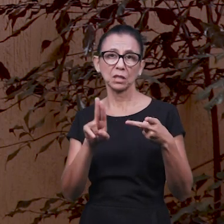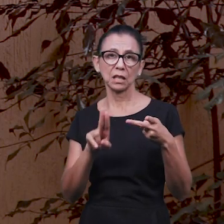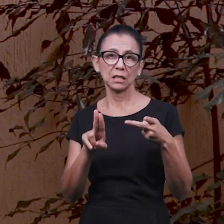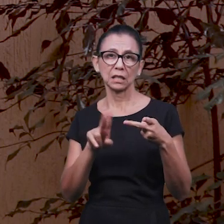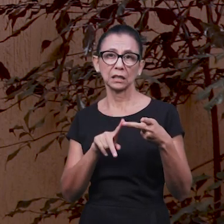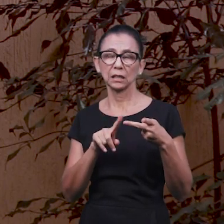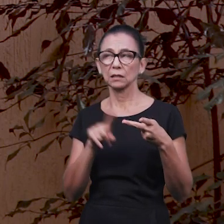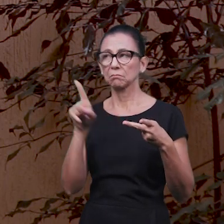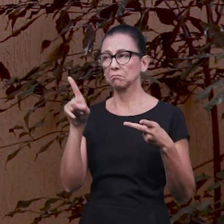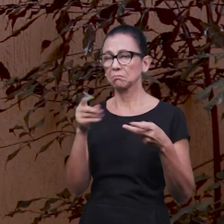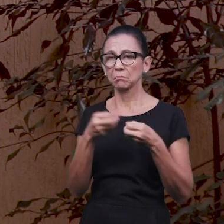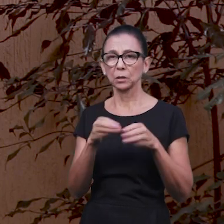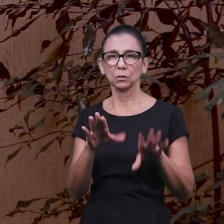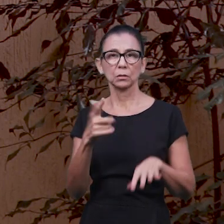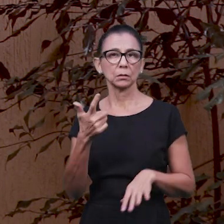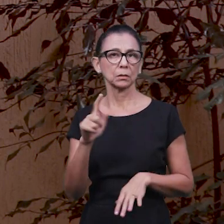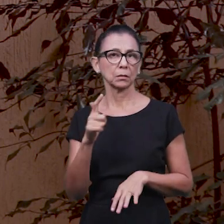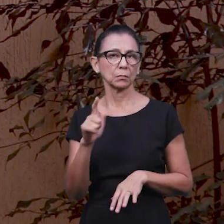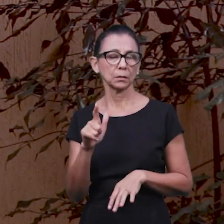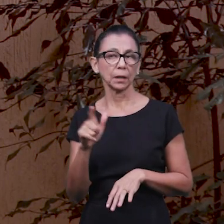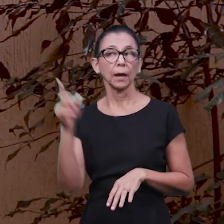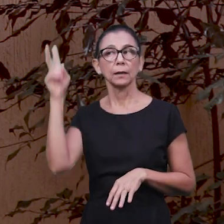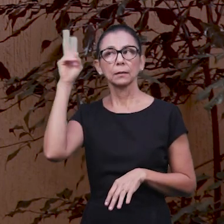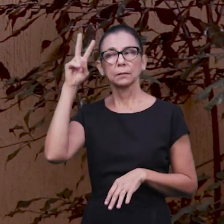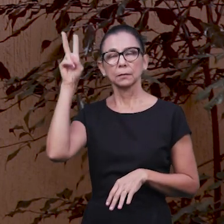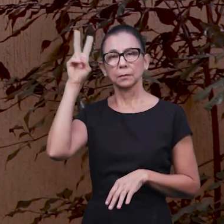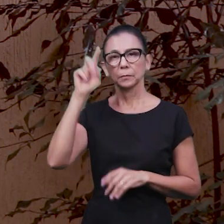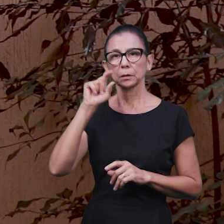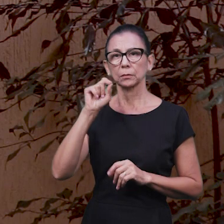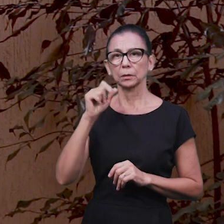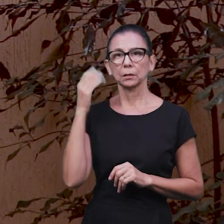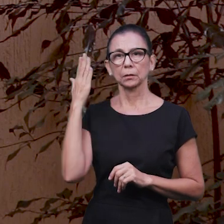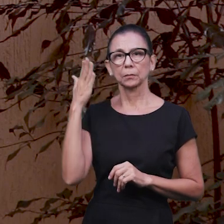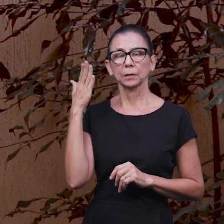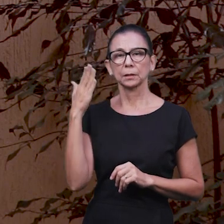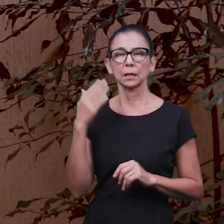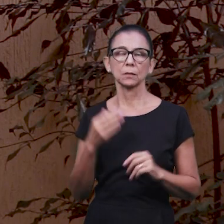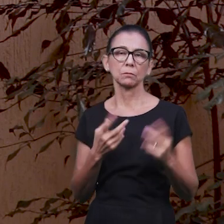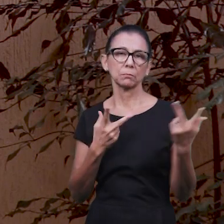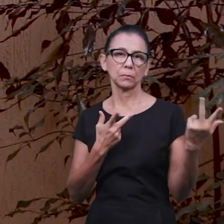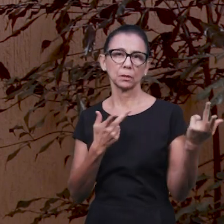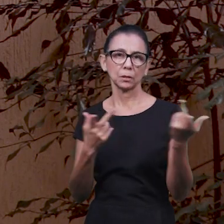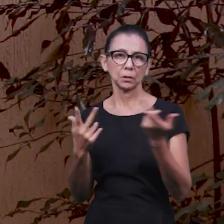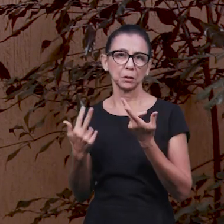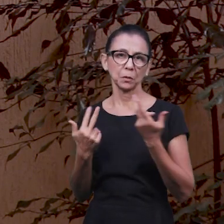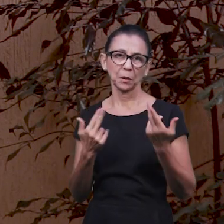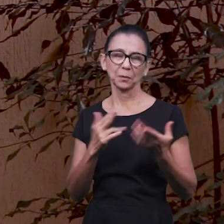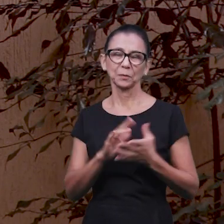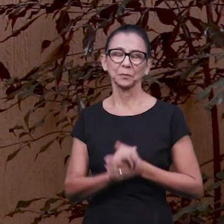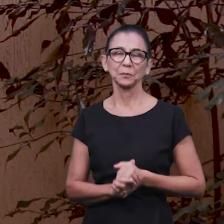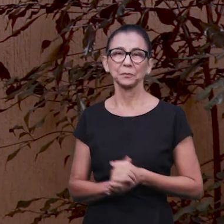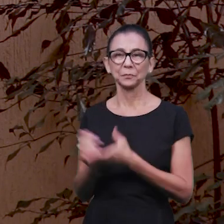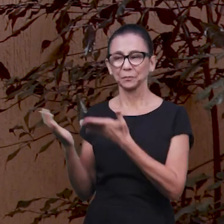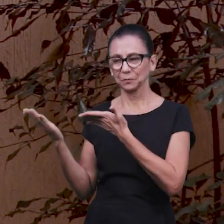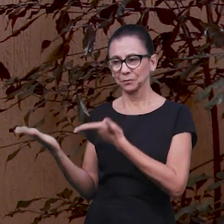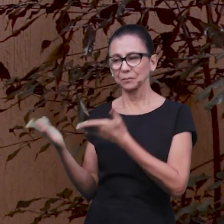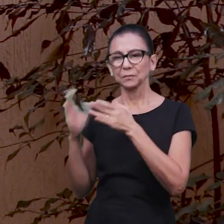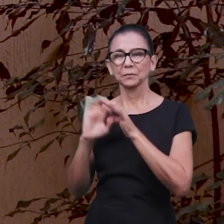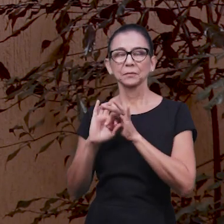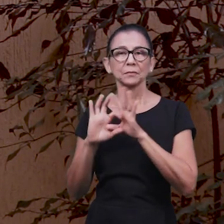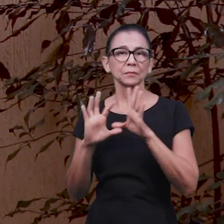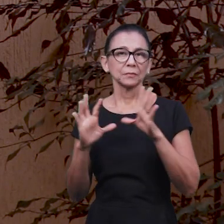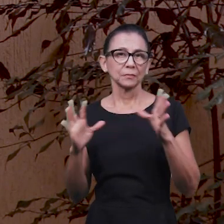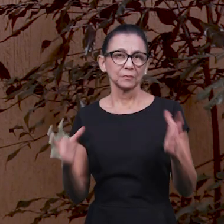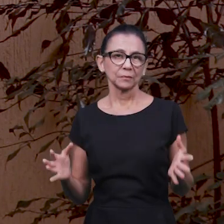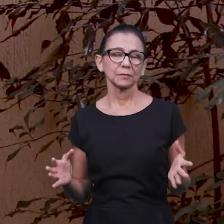nenhum prejuízo para a criança. Lembrando que a mensagem é a mesma. Mais uma vez, fica o nosso e-mail à disposição dos